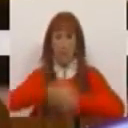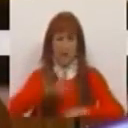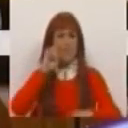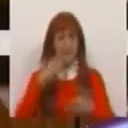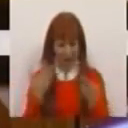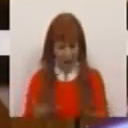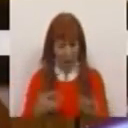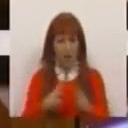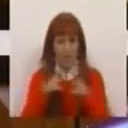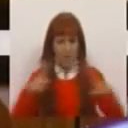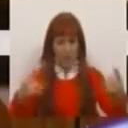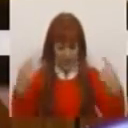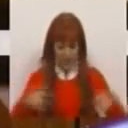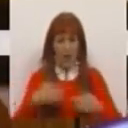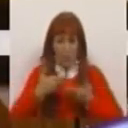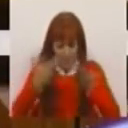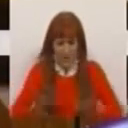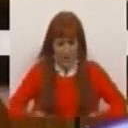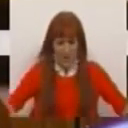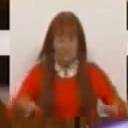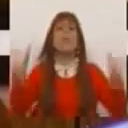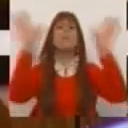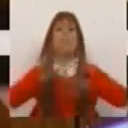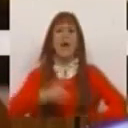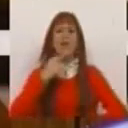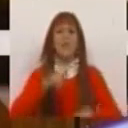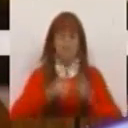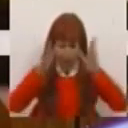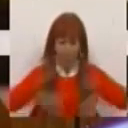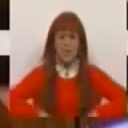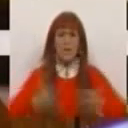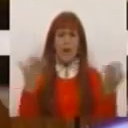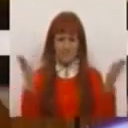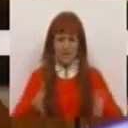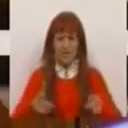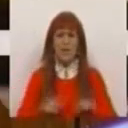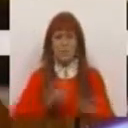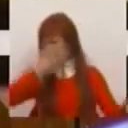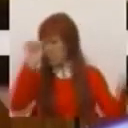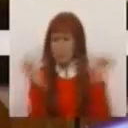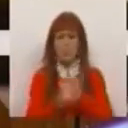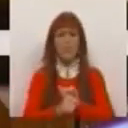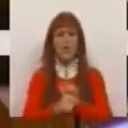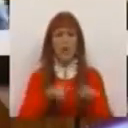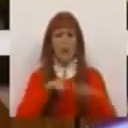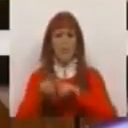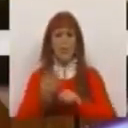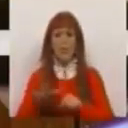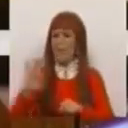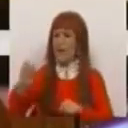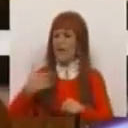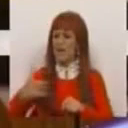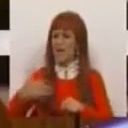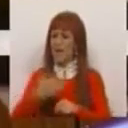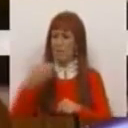a defender o alargamento no presente. E mais, dizemos que é preciso, de facto, inverter a política que PSD